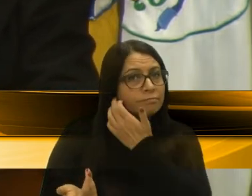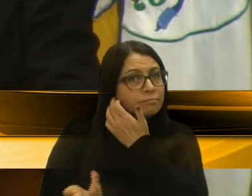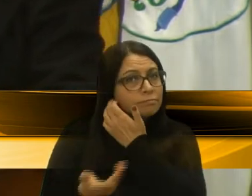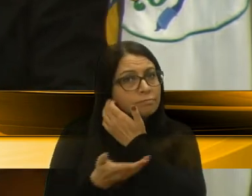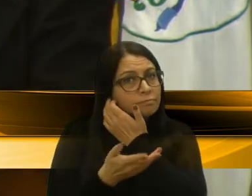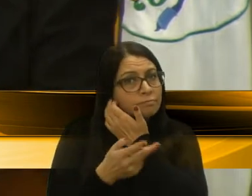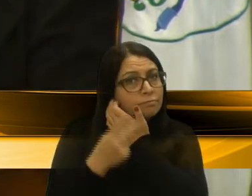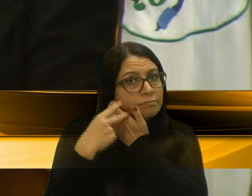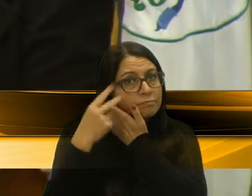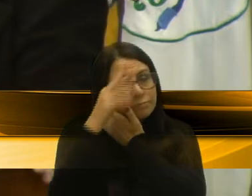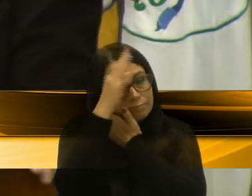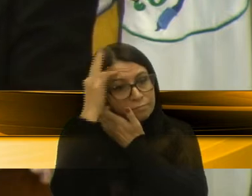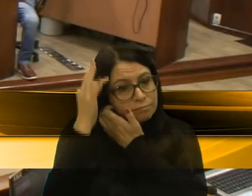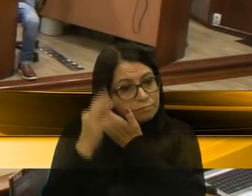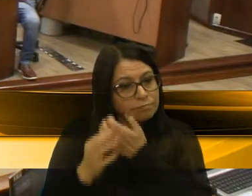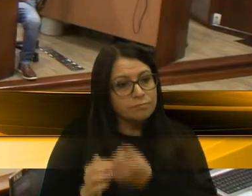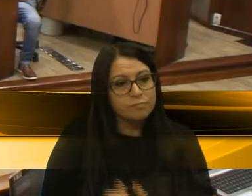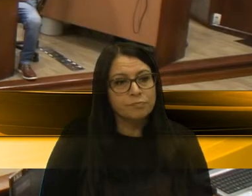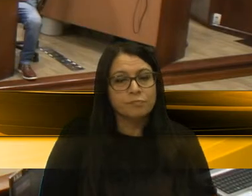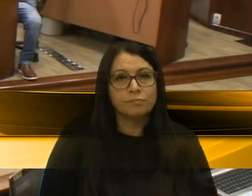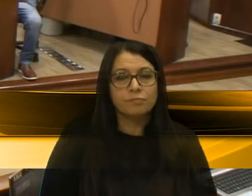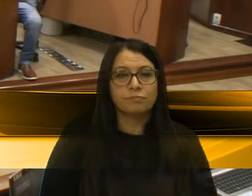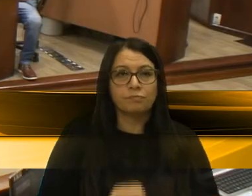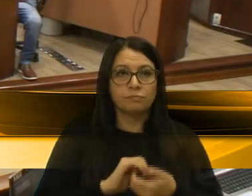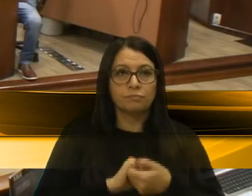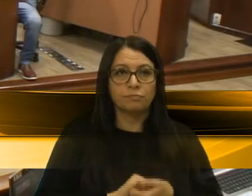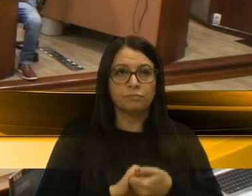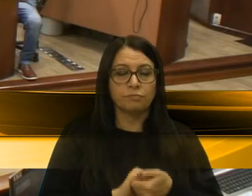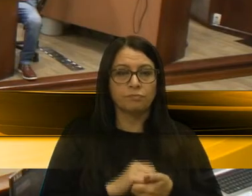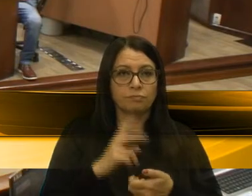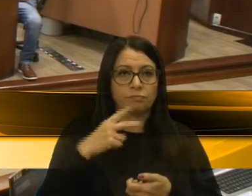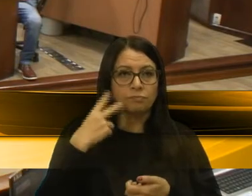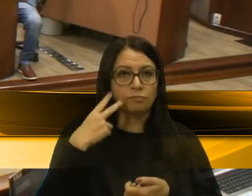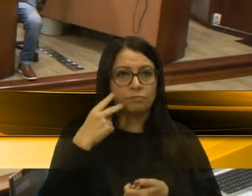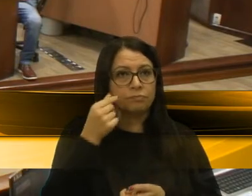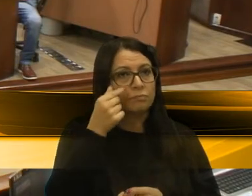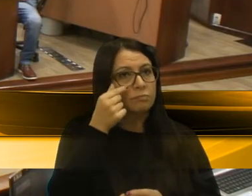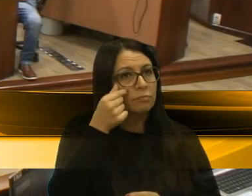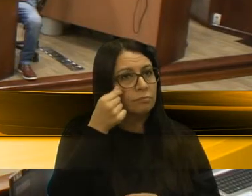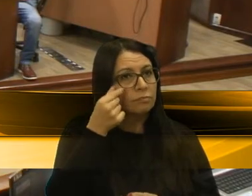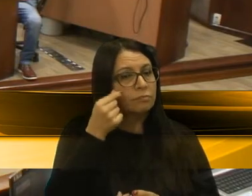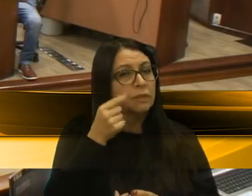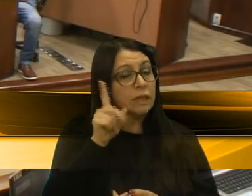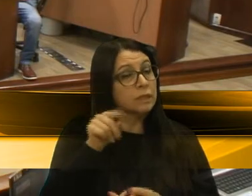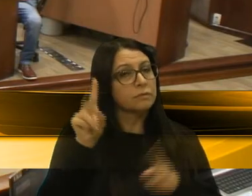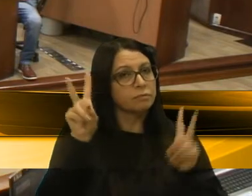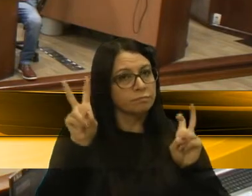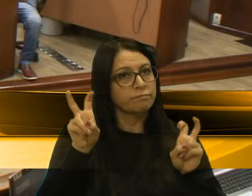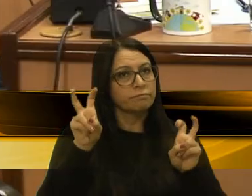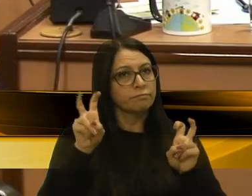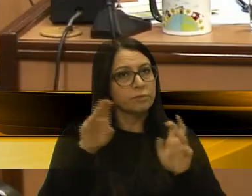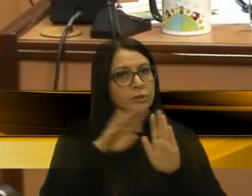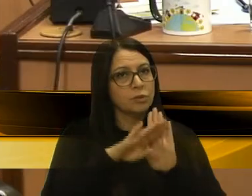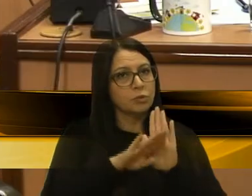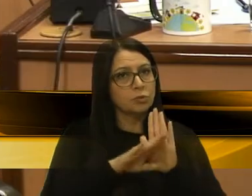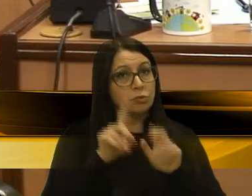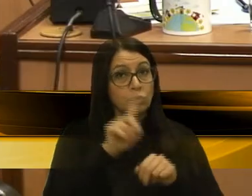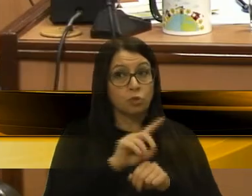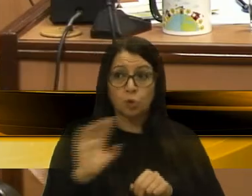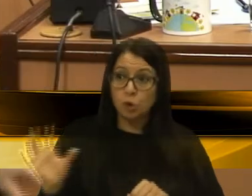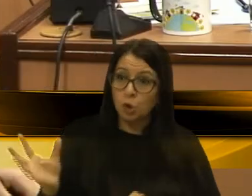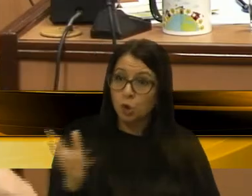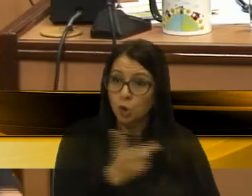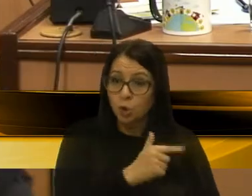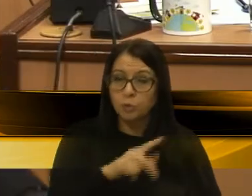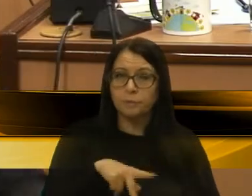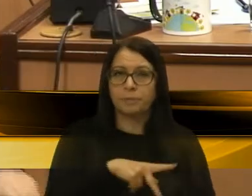não, vereador Gustavo Toigo. Os cumprimentos, vereador Eloy Frisso. Esse é um assunto que está na ordem do dia no país,